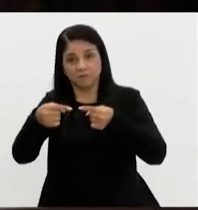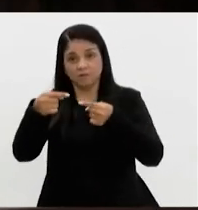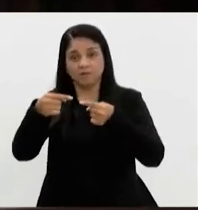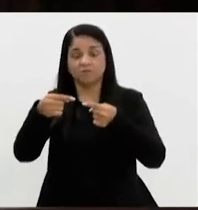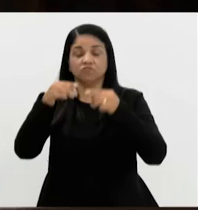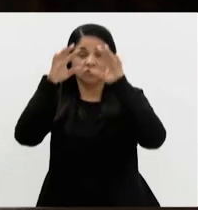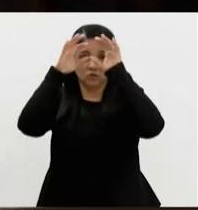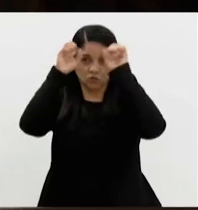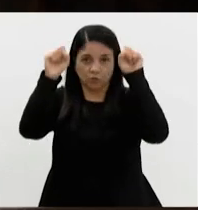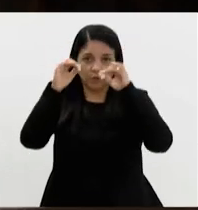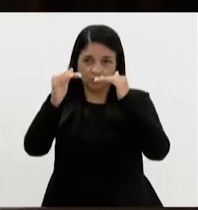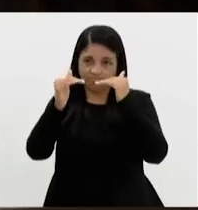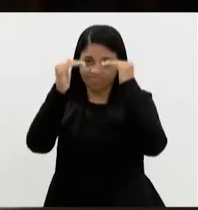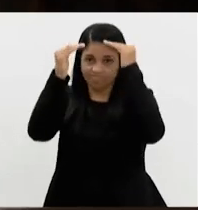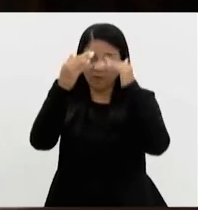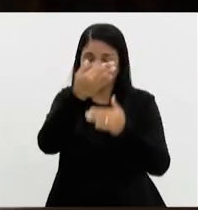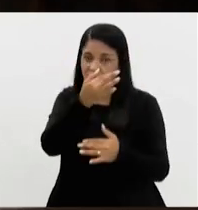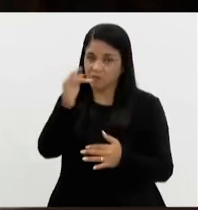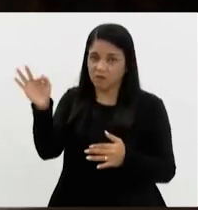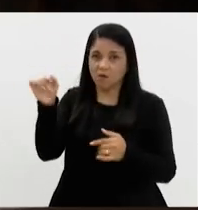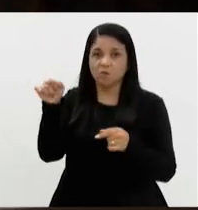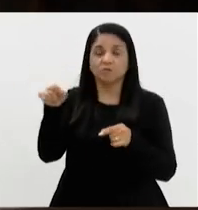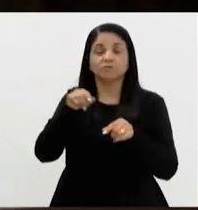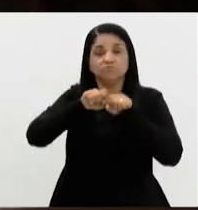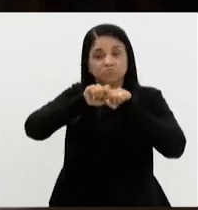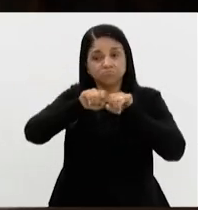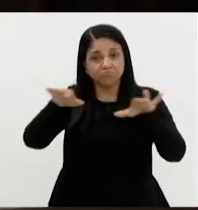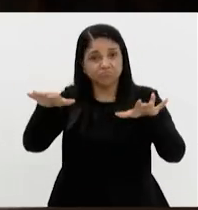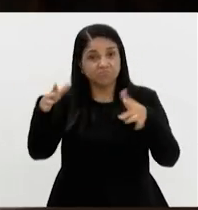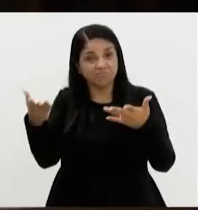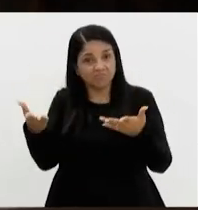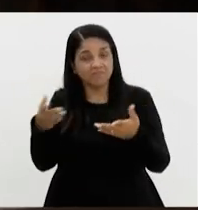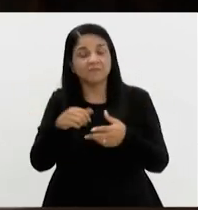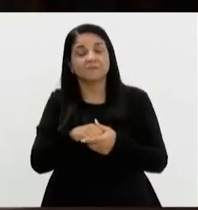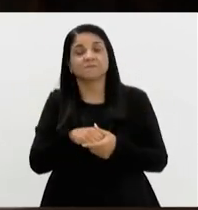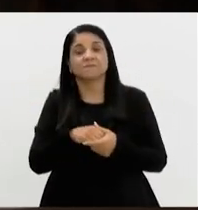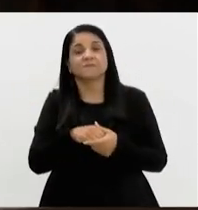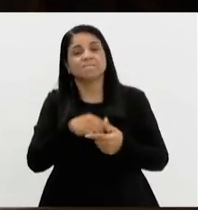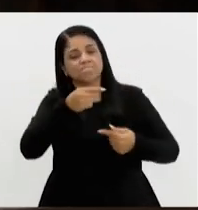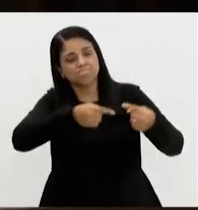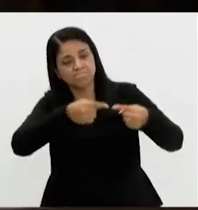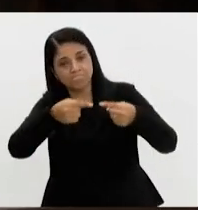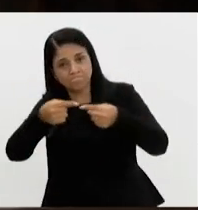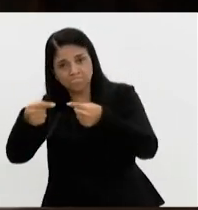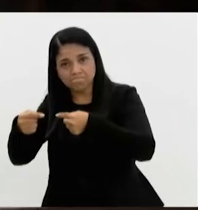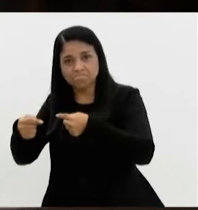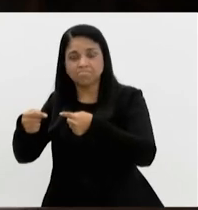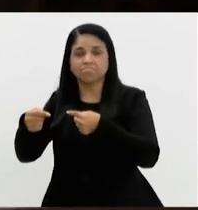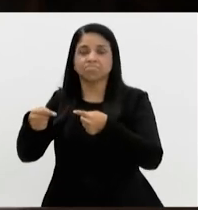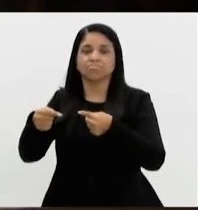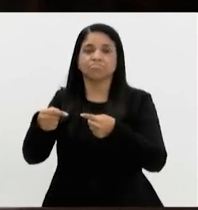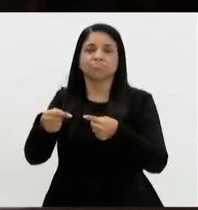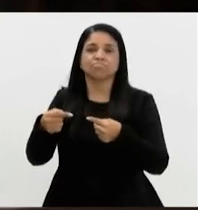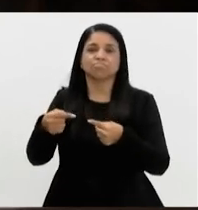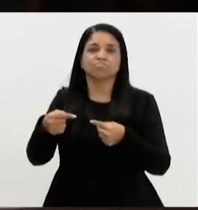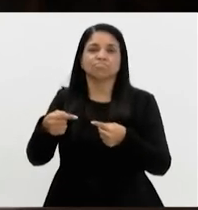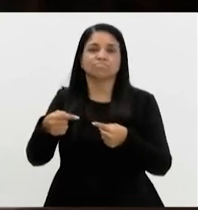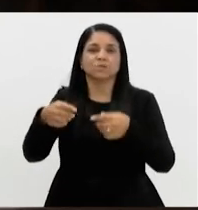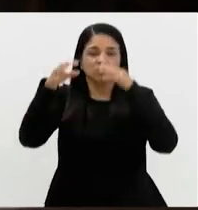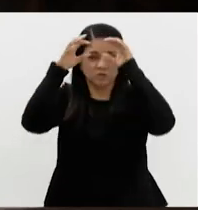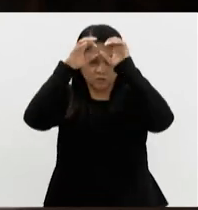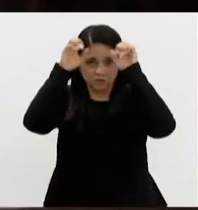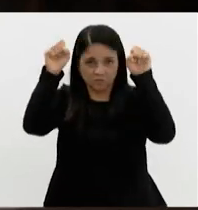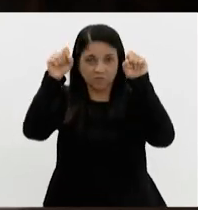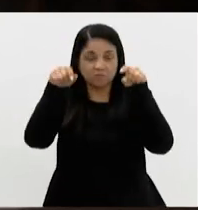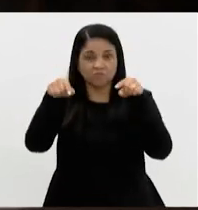Tribunal Federal em sede de repercussão geral em que que Muito provavelmente no nosso sentio o Supremo Tribunal Federal